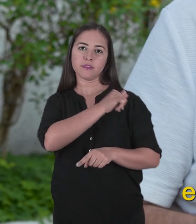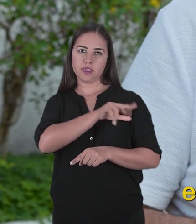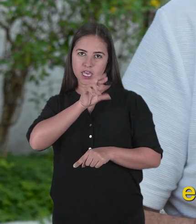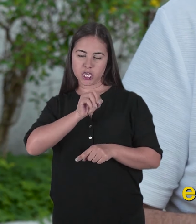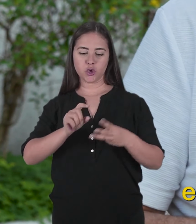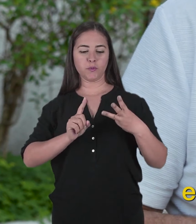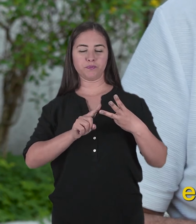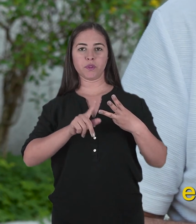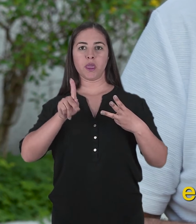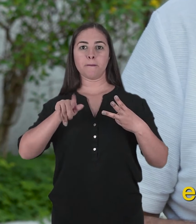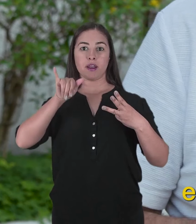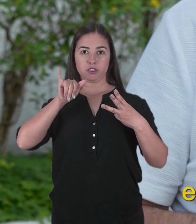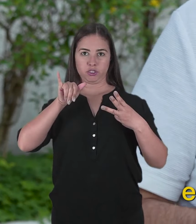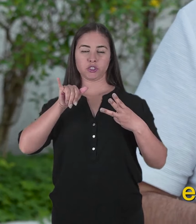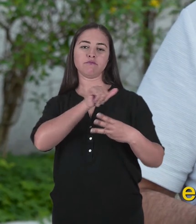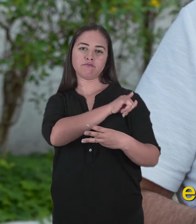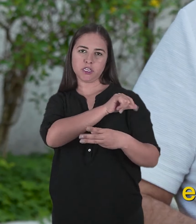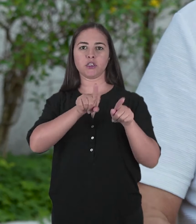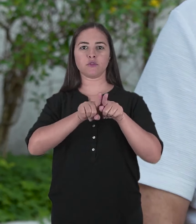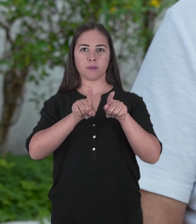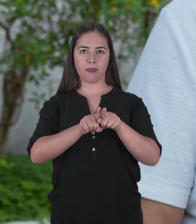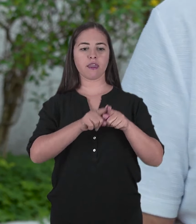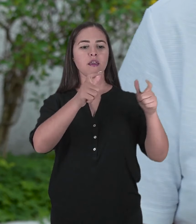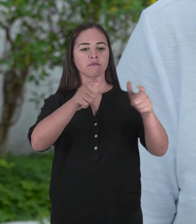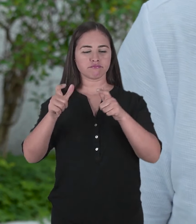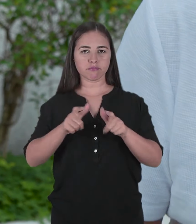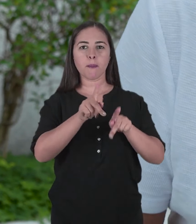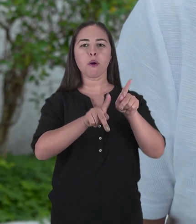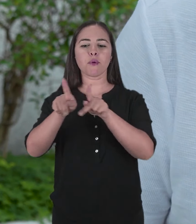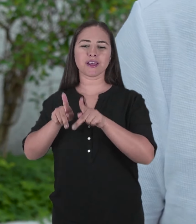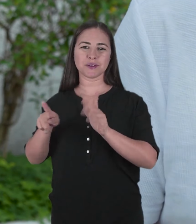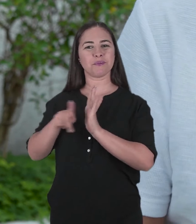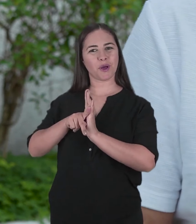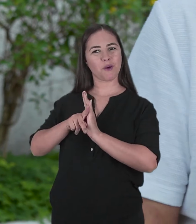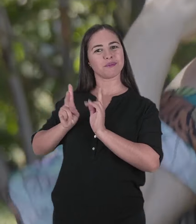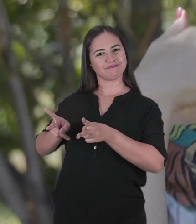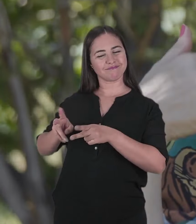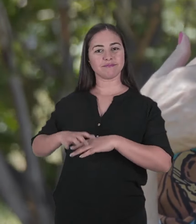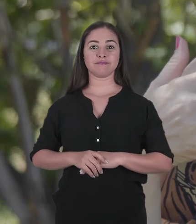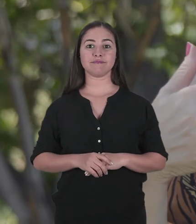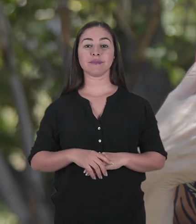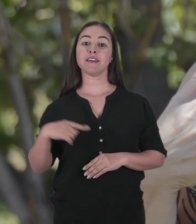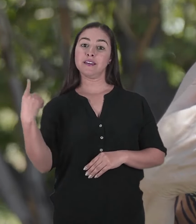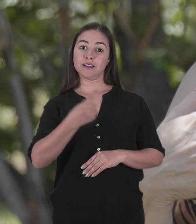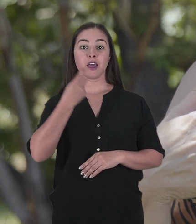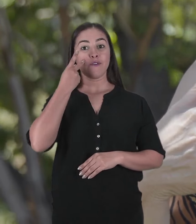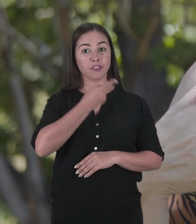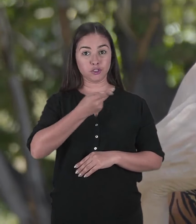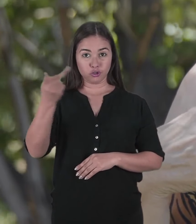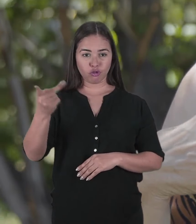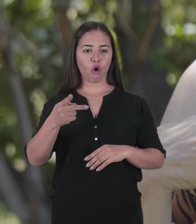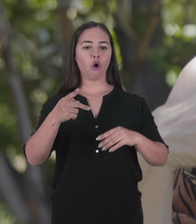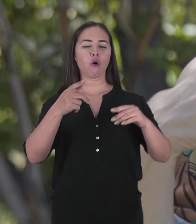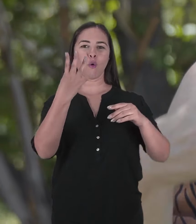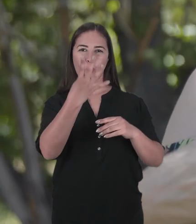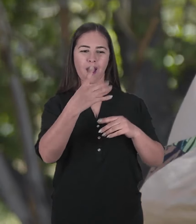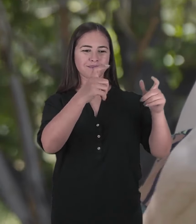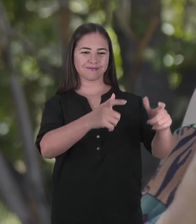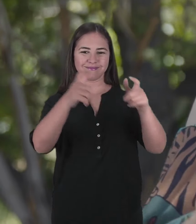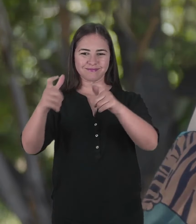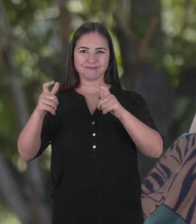o município de Paraty, mais propriamente com as populações tradicionais lá de Paraty. A gente visitou os 4 territórios